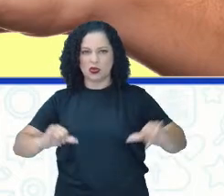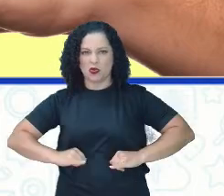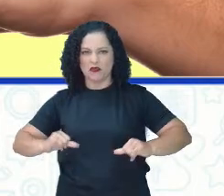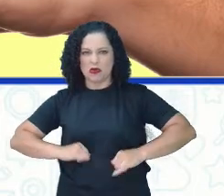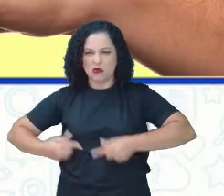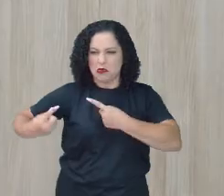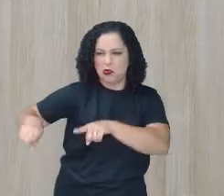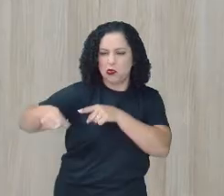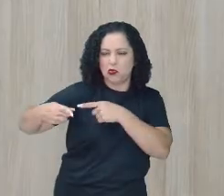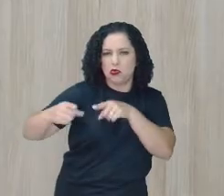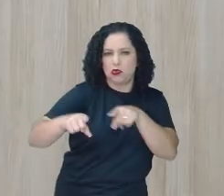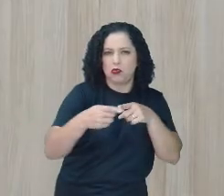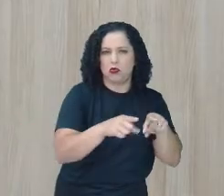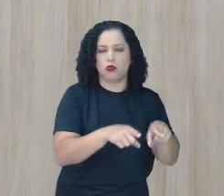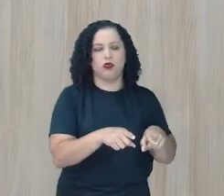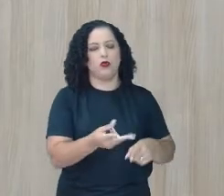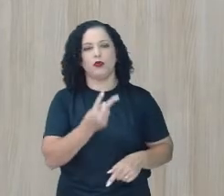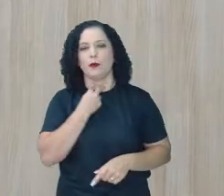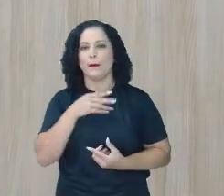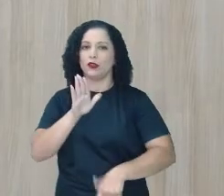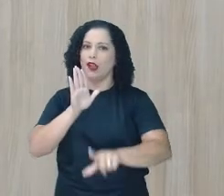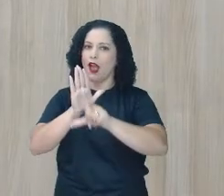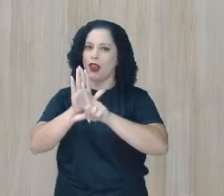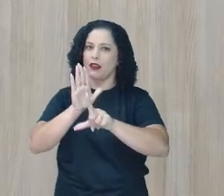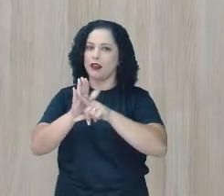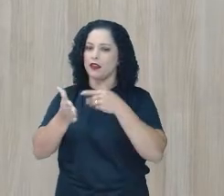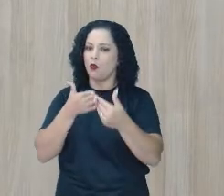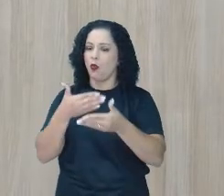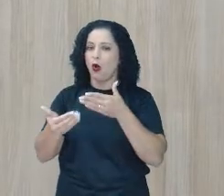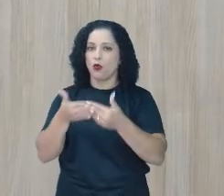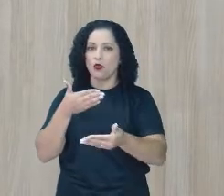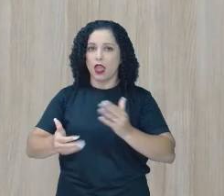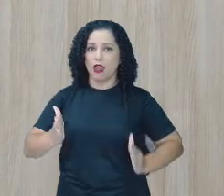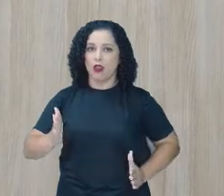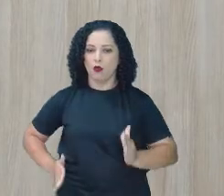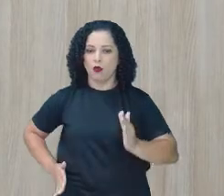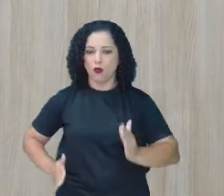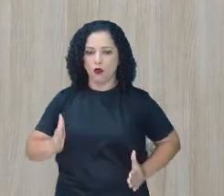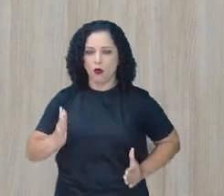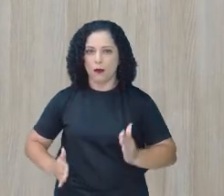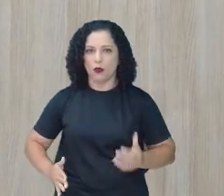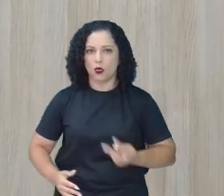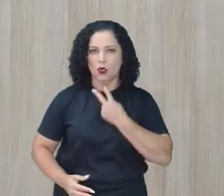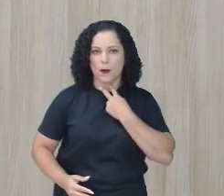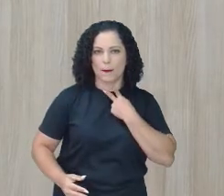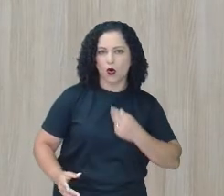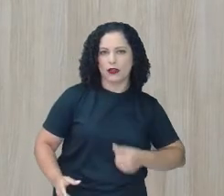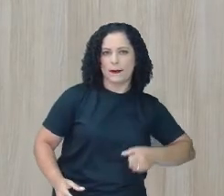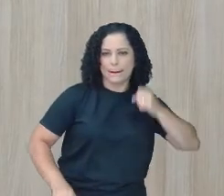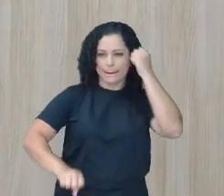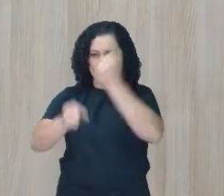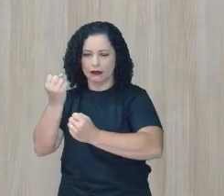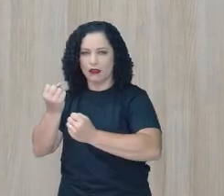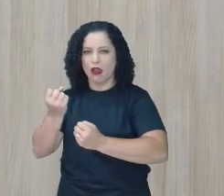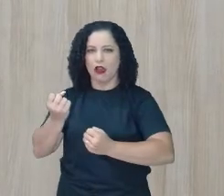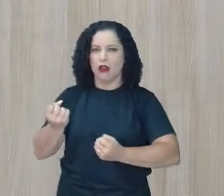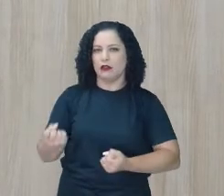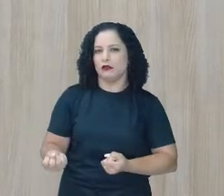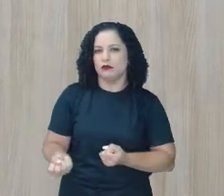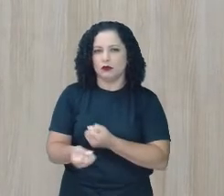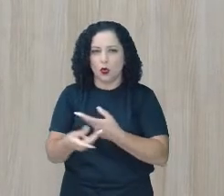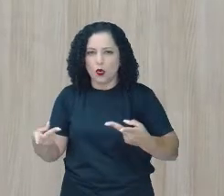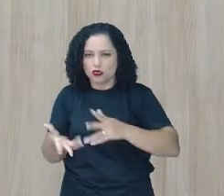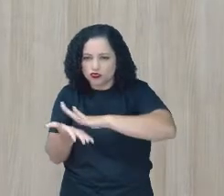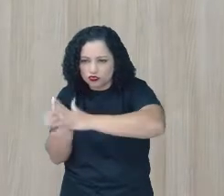Então, essa lei aí é fundamental para qualquer robô, tá certo? Ele não pode ferir um humano de jeito nenhum. Qual seria